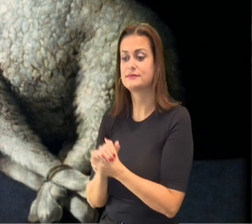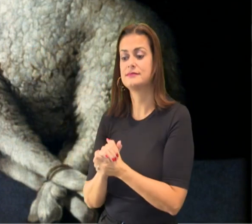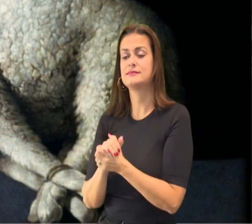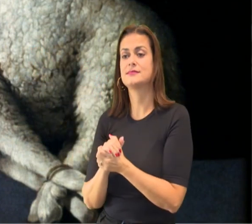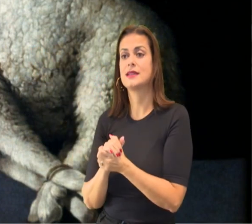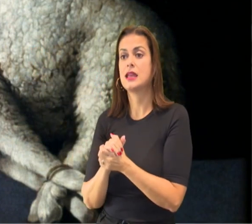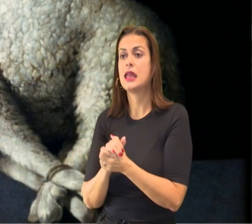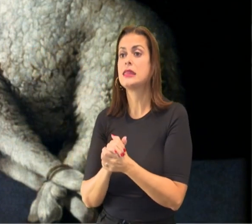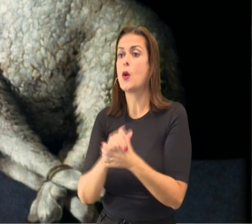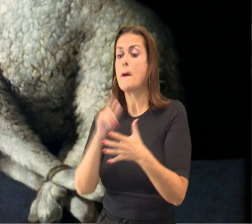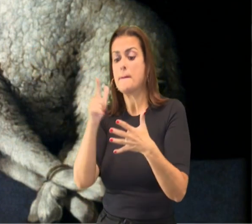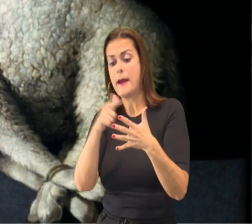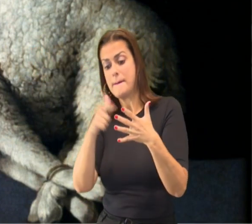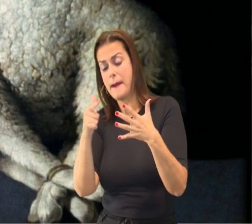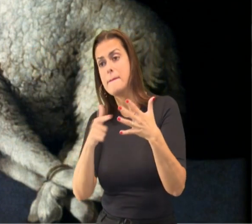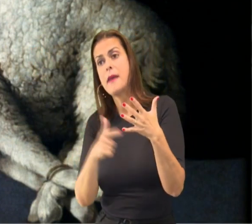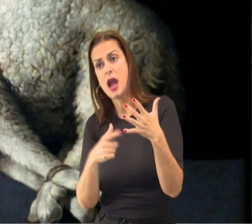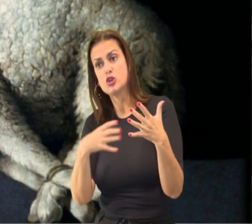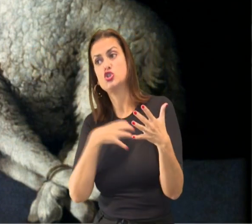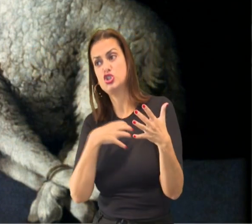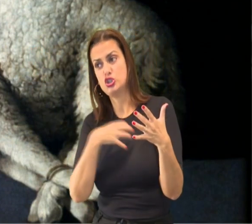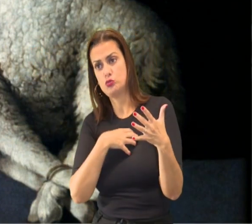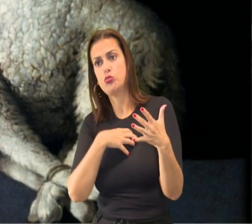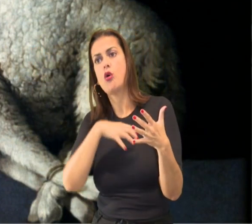As modalidades eram variadas.